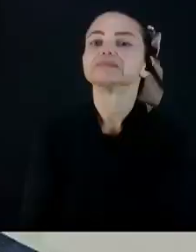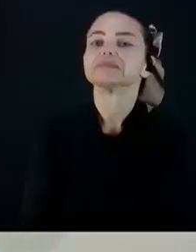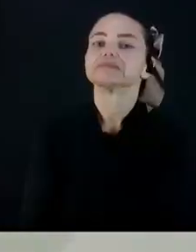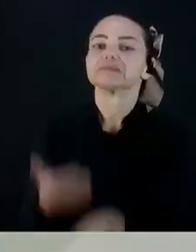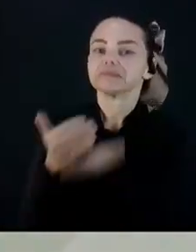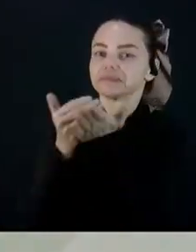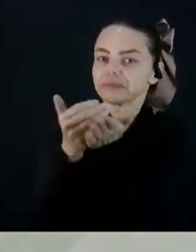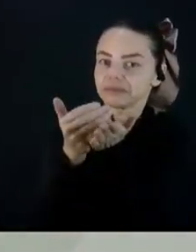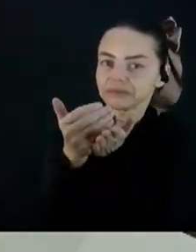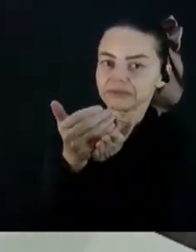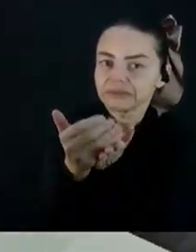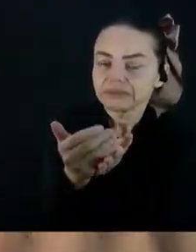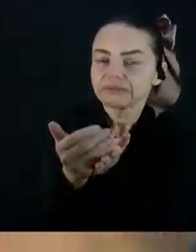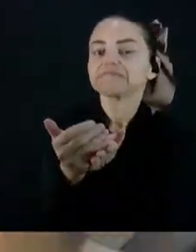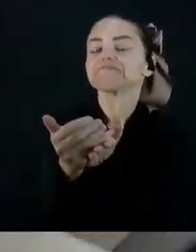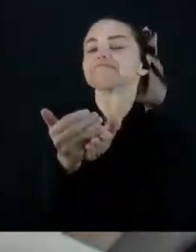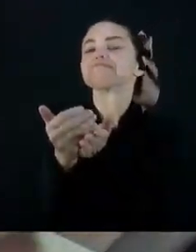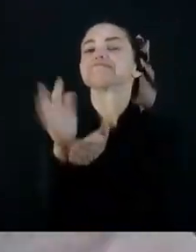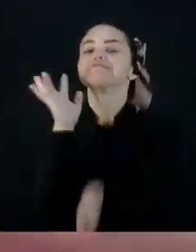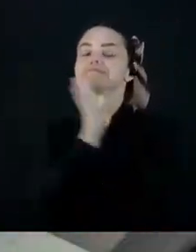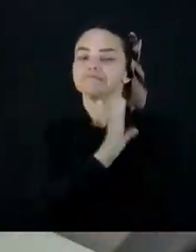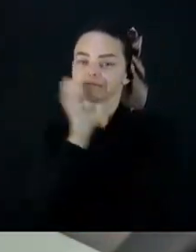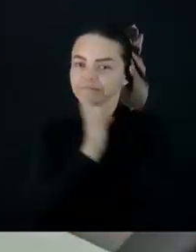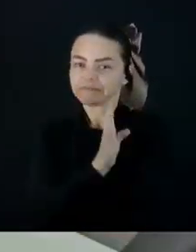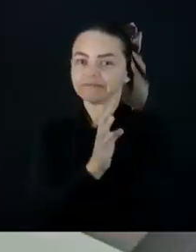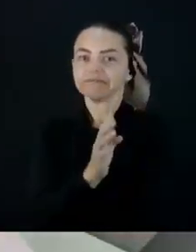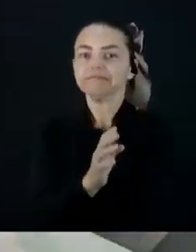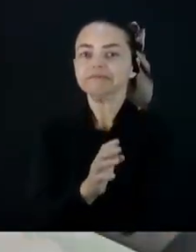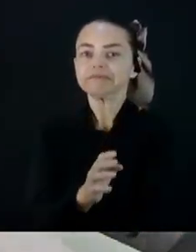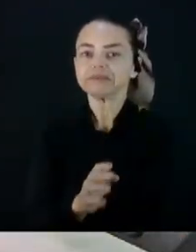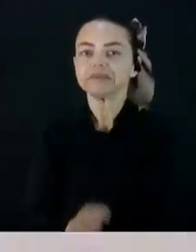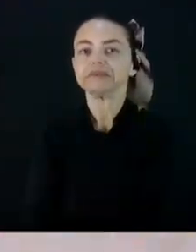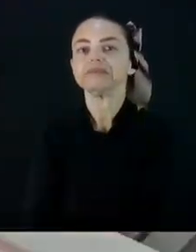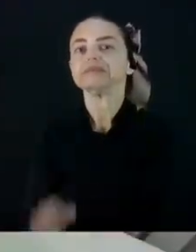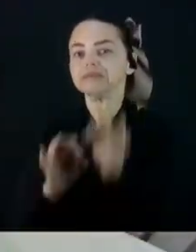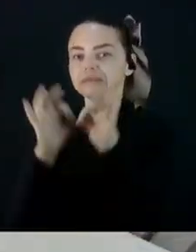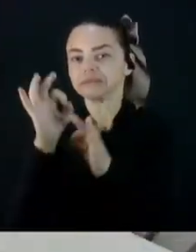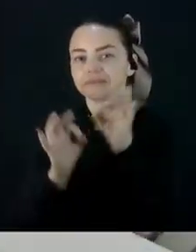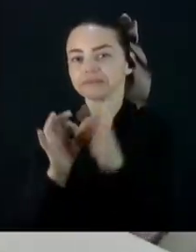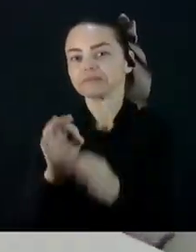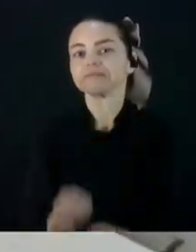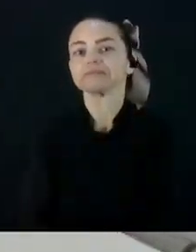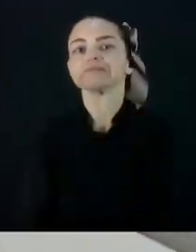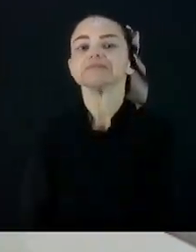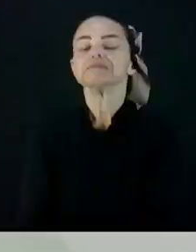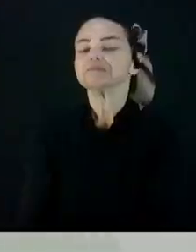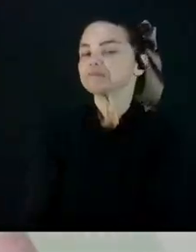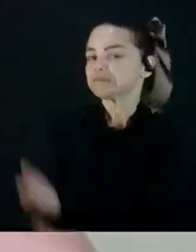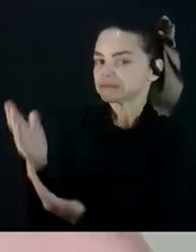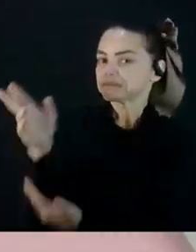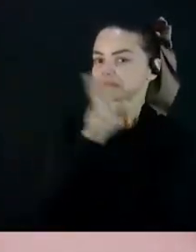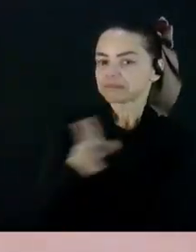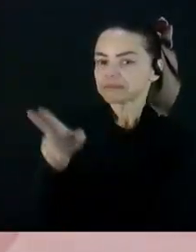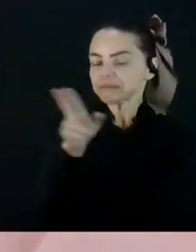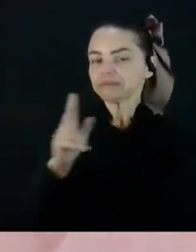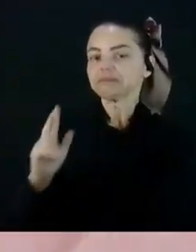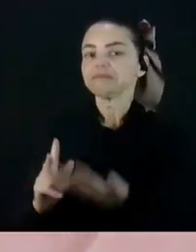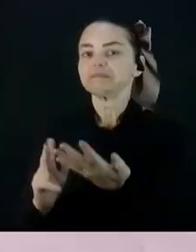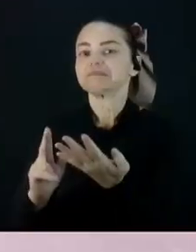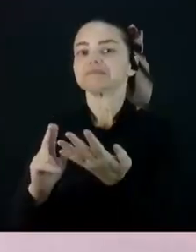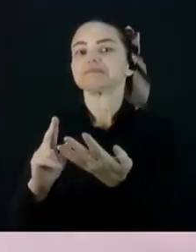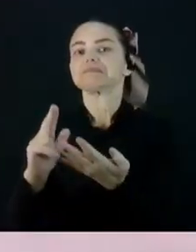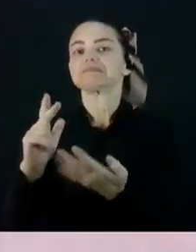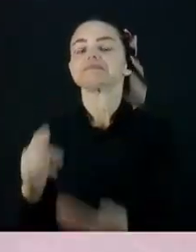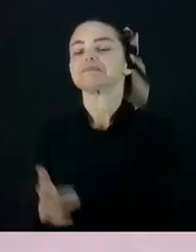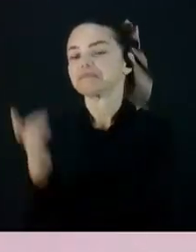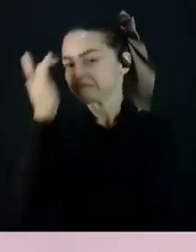uma costura bem retinha, certo. Bem acabadinha, tá? Aqui, meninas, eu uso essa tesourinha de pique, que pra mim é mais fácil,